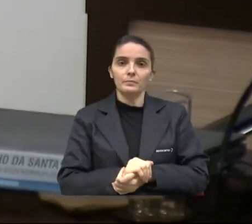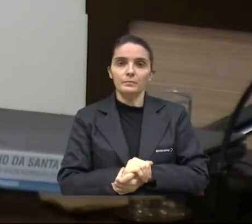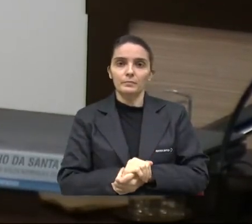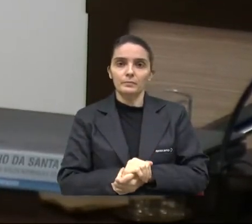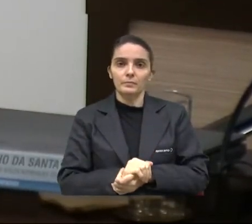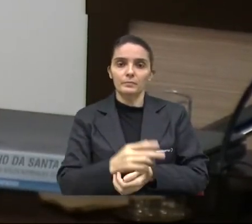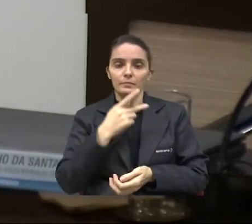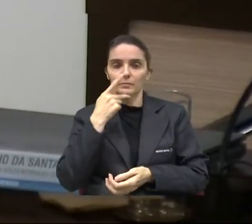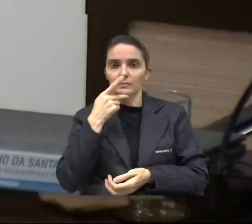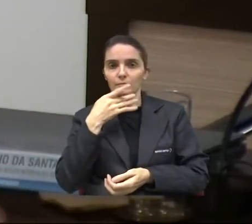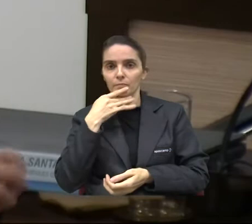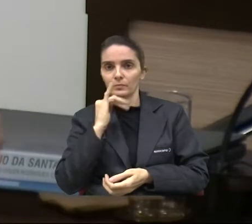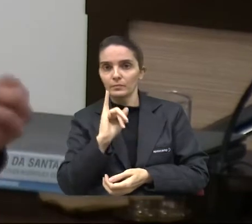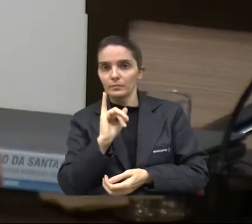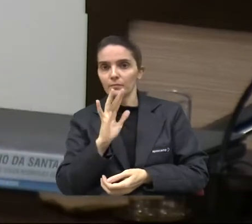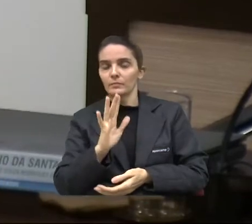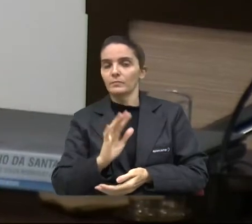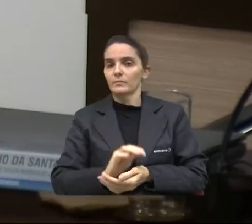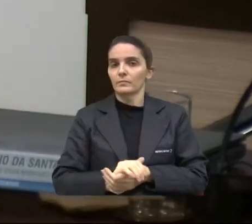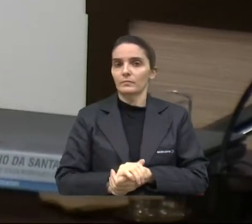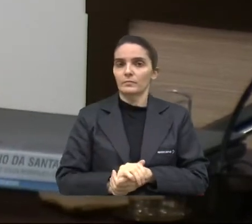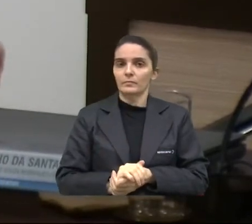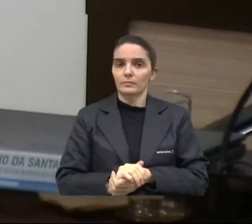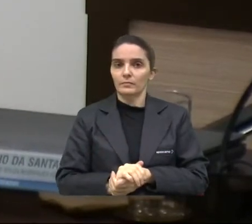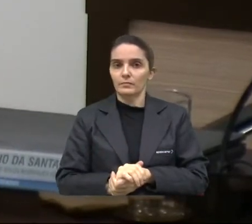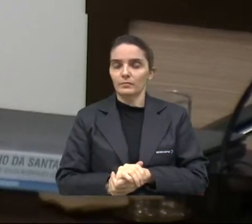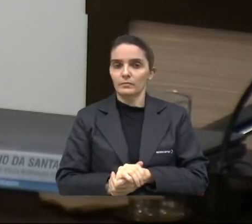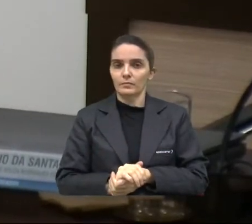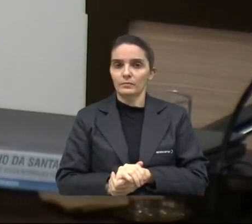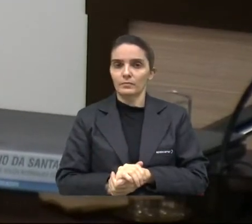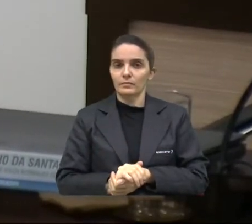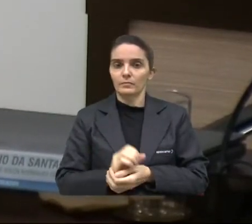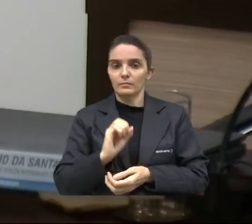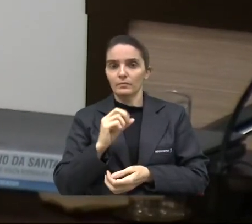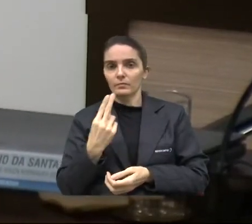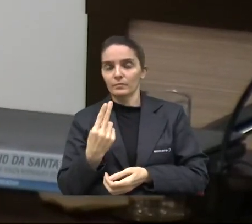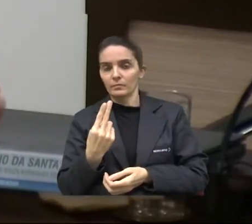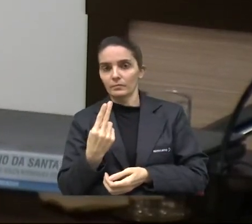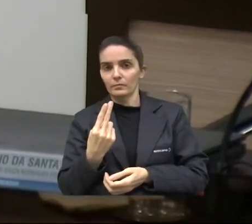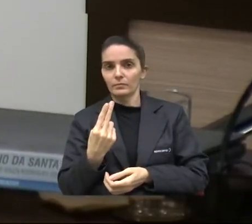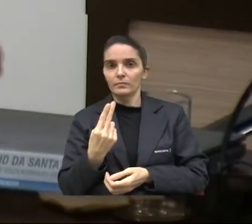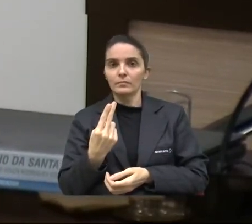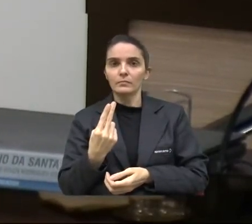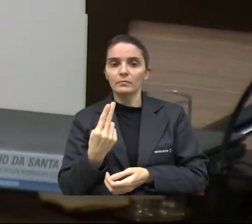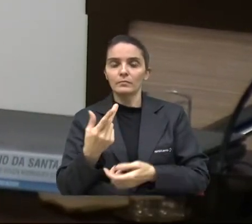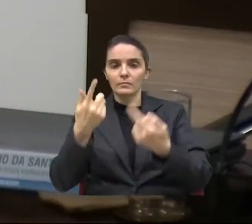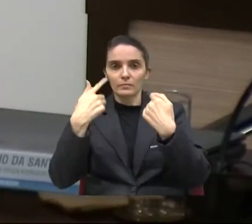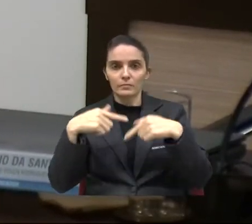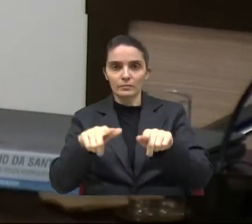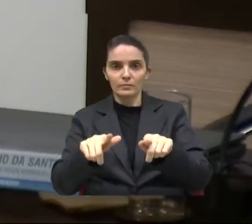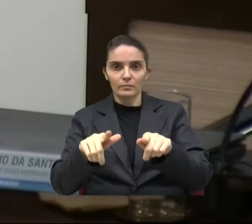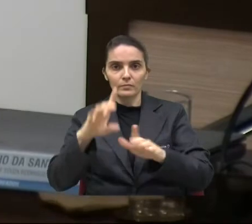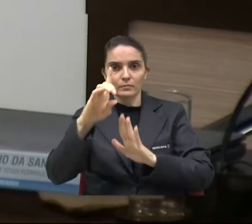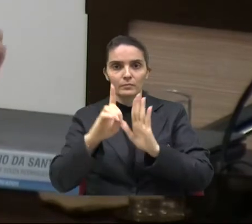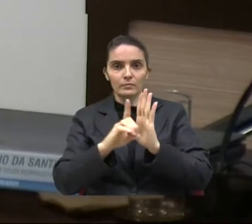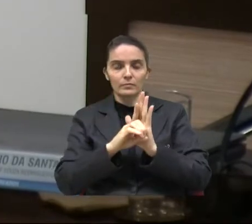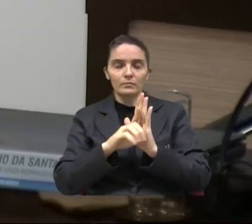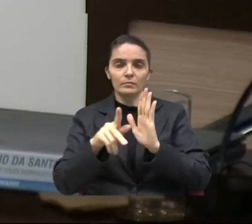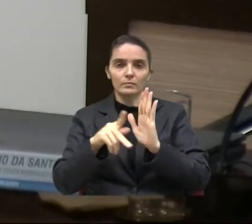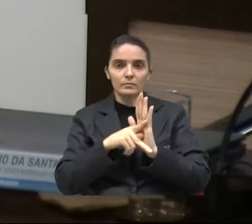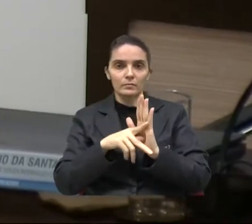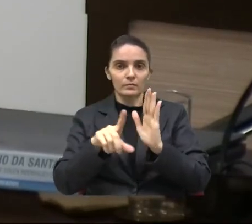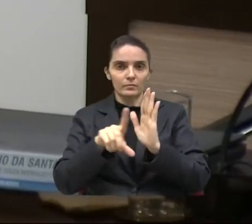de pais. Ele não vem, de forma alguma, combater qualquer direito adquirido pela legislação